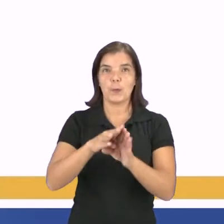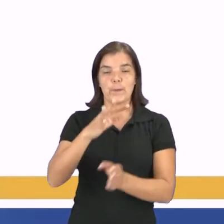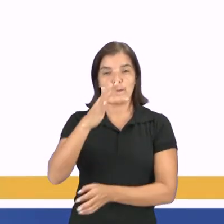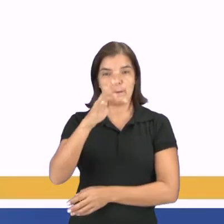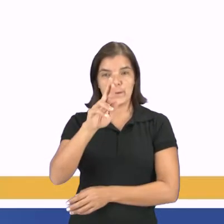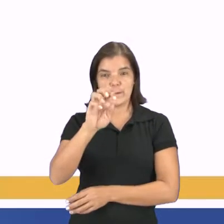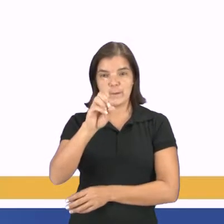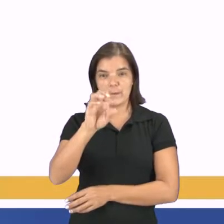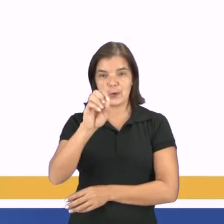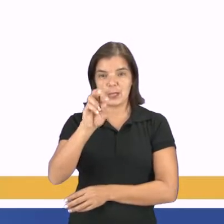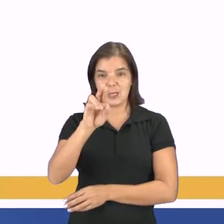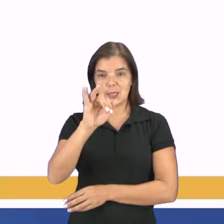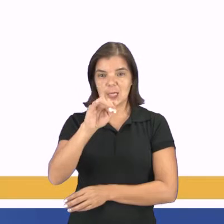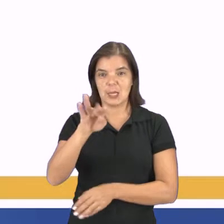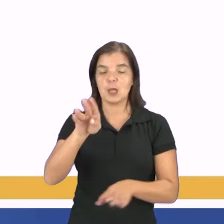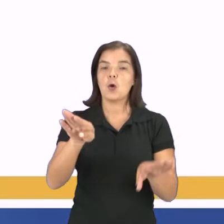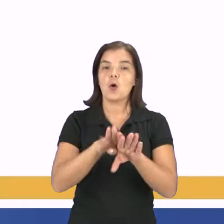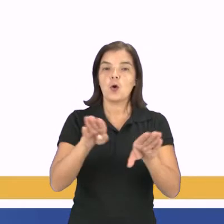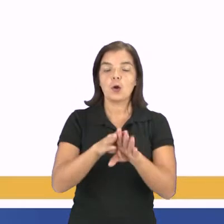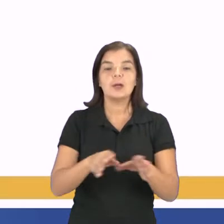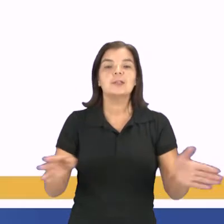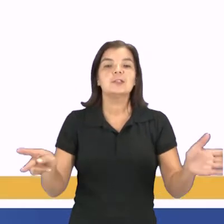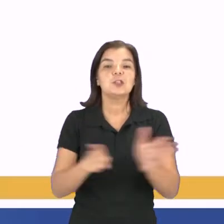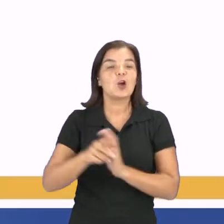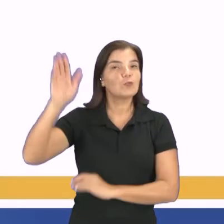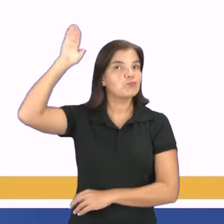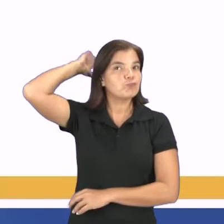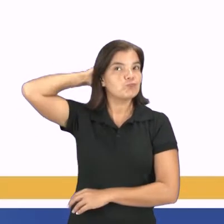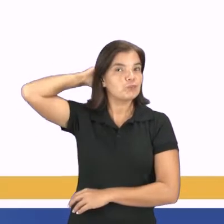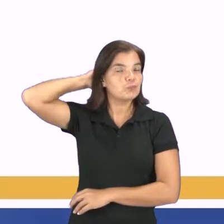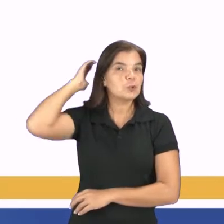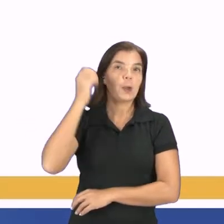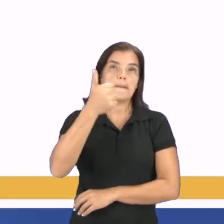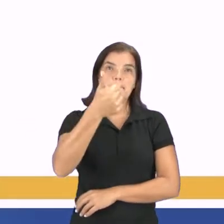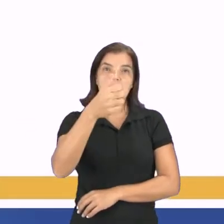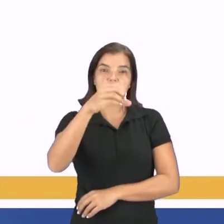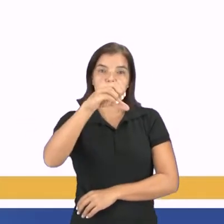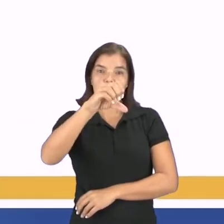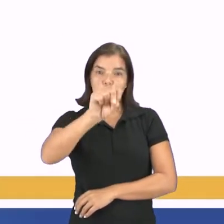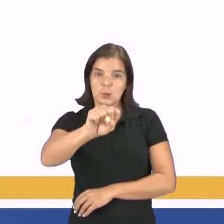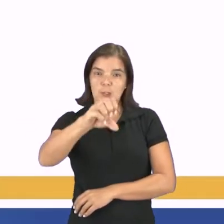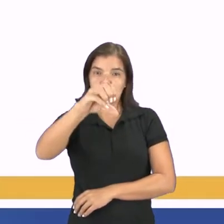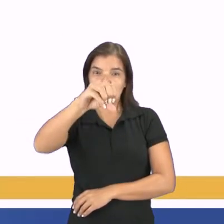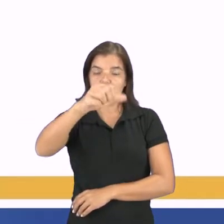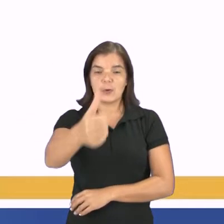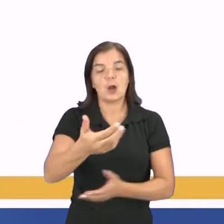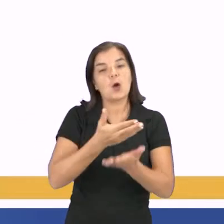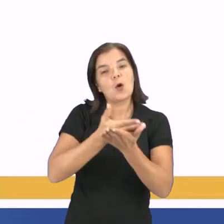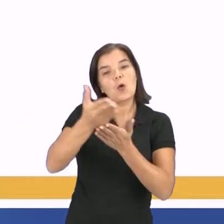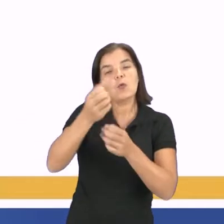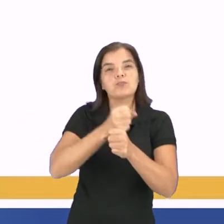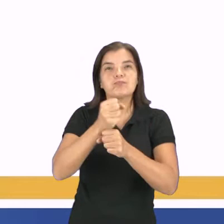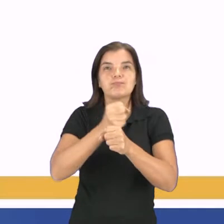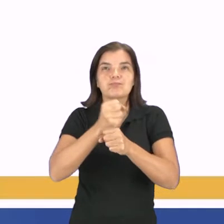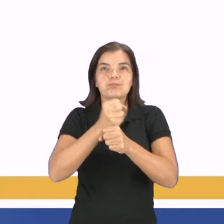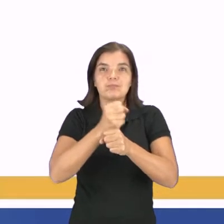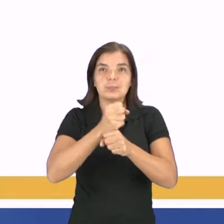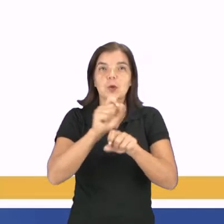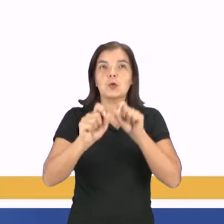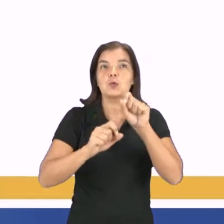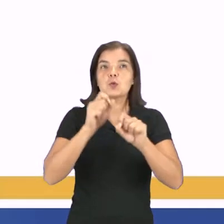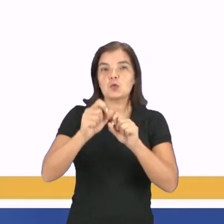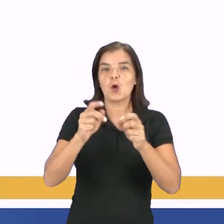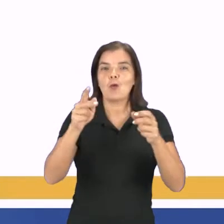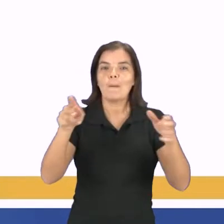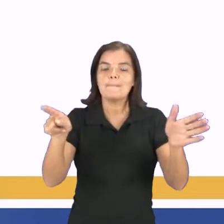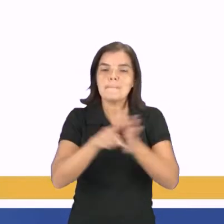Figner desembarcou lá em Belém, no Pará, em 1891, ano que se inicia uma verdadeira peregrinação